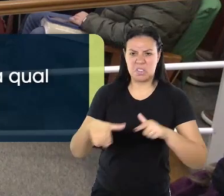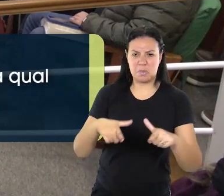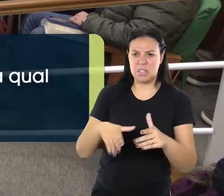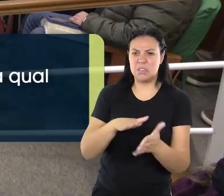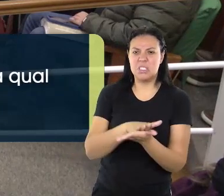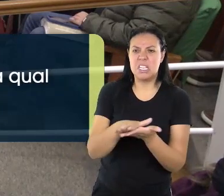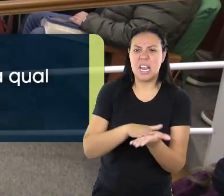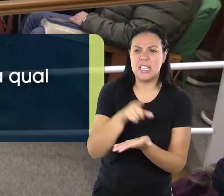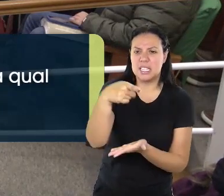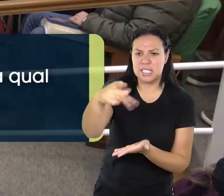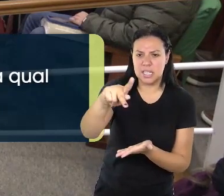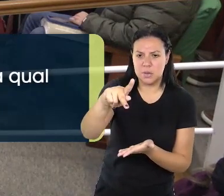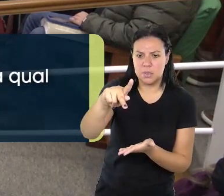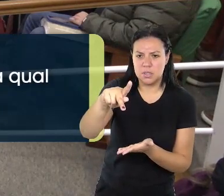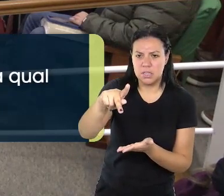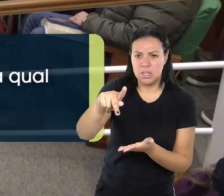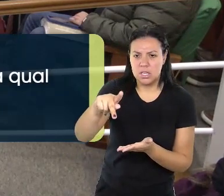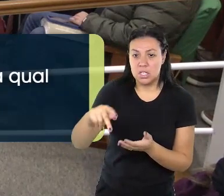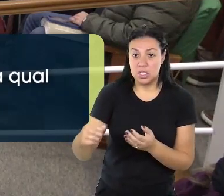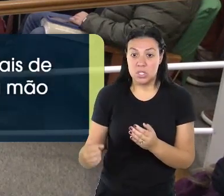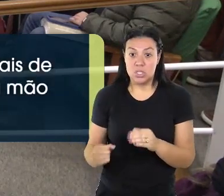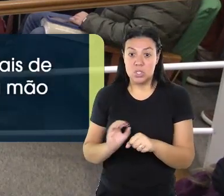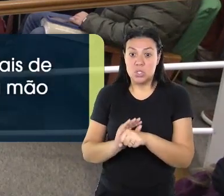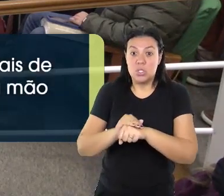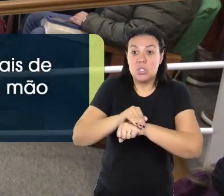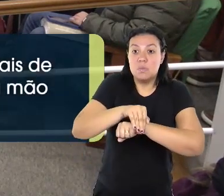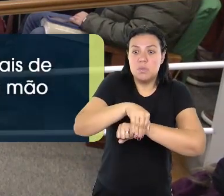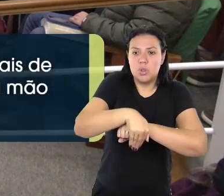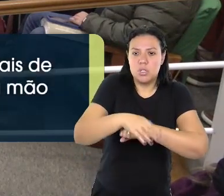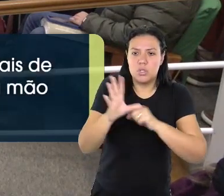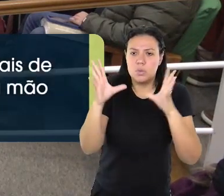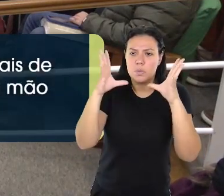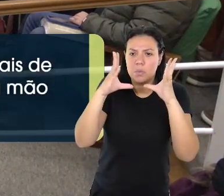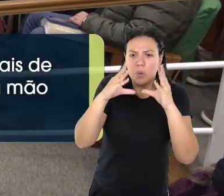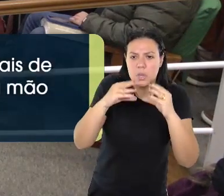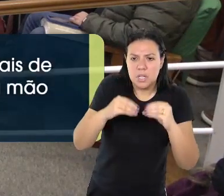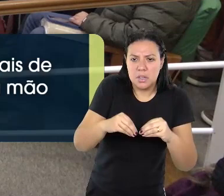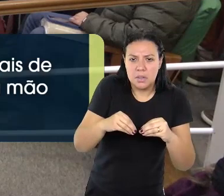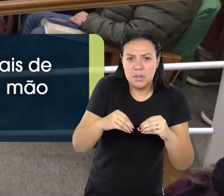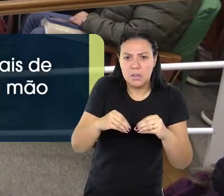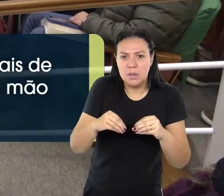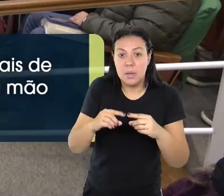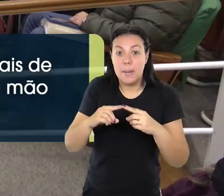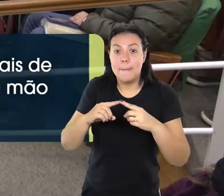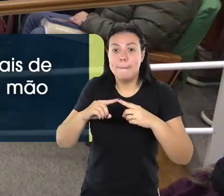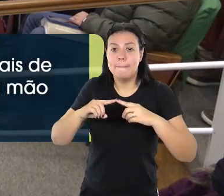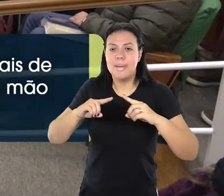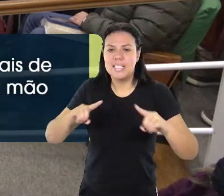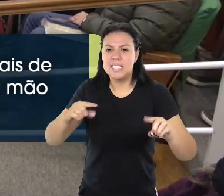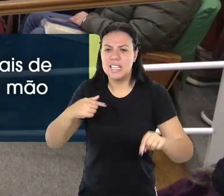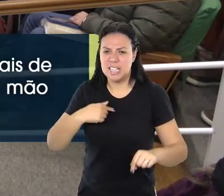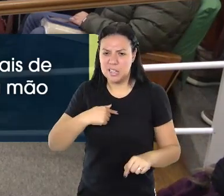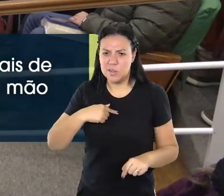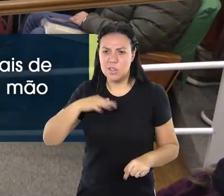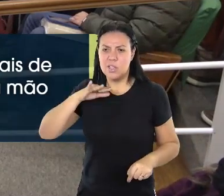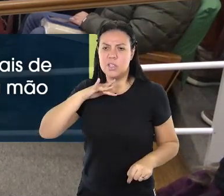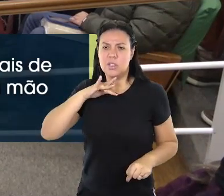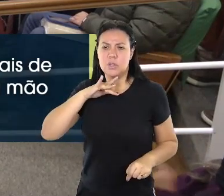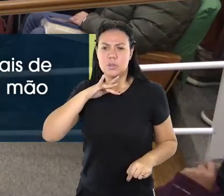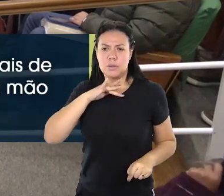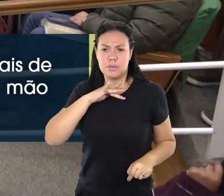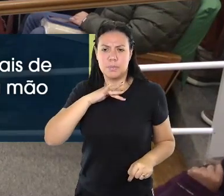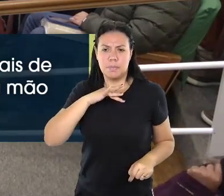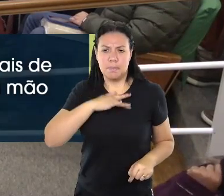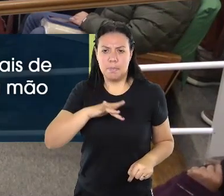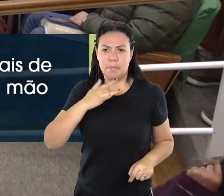o quê? Pereceu. E não hei de eu ter compaixão da